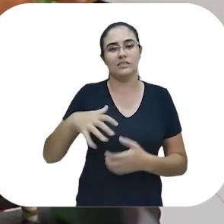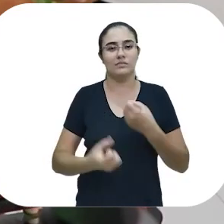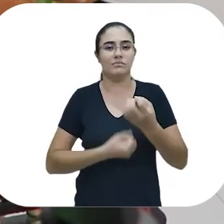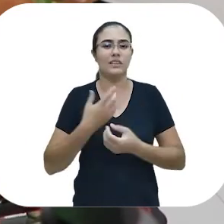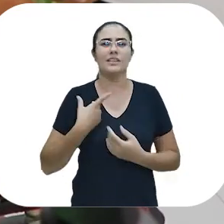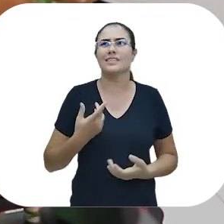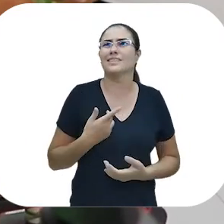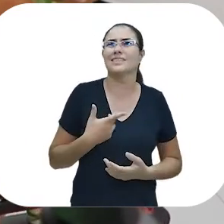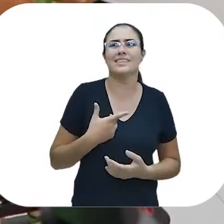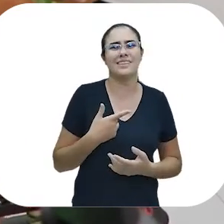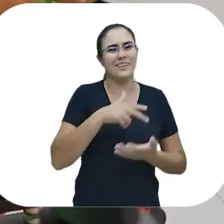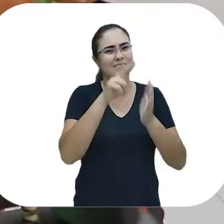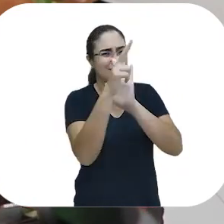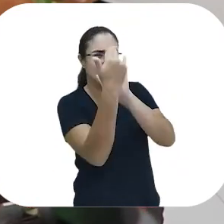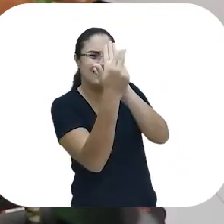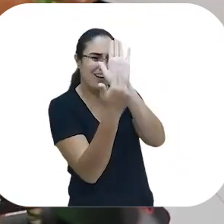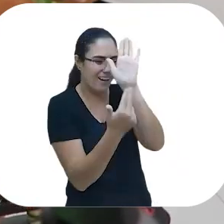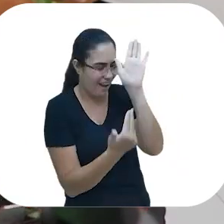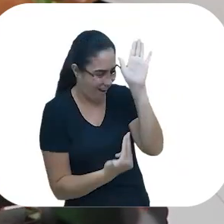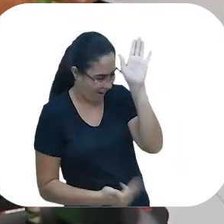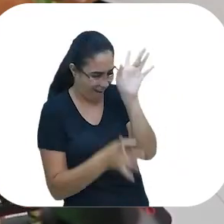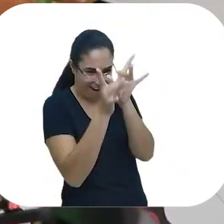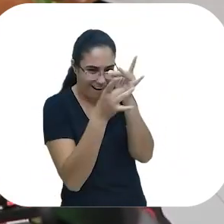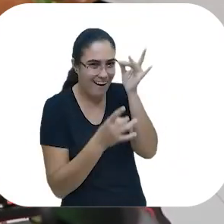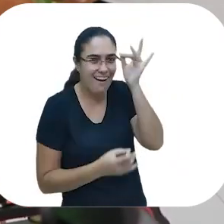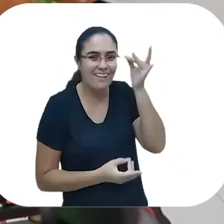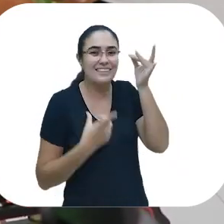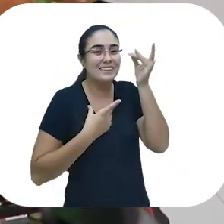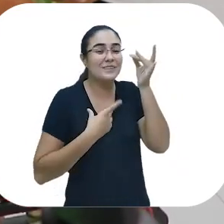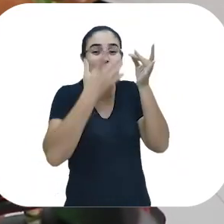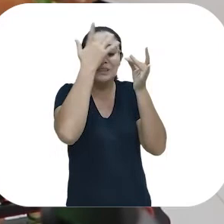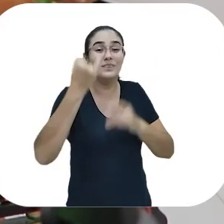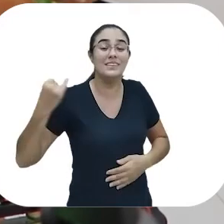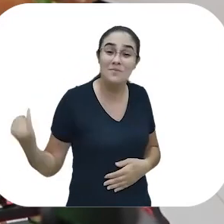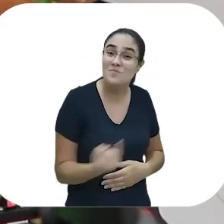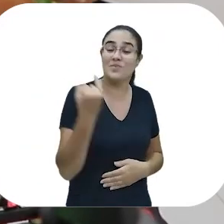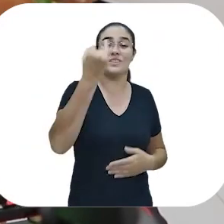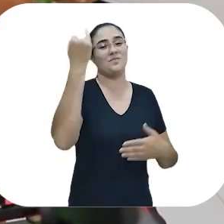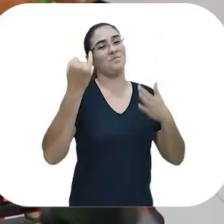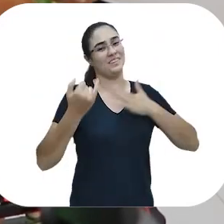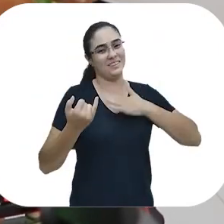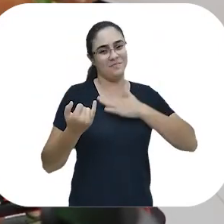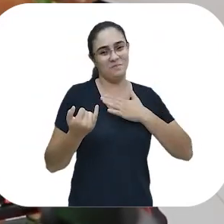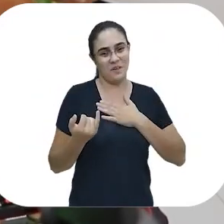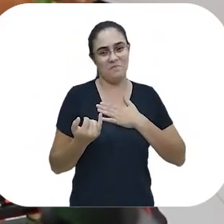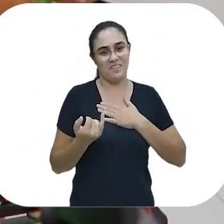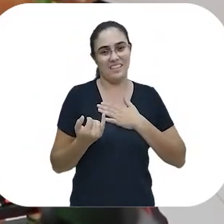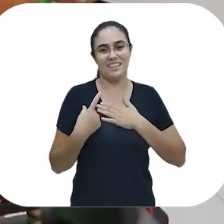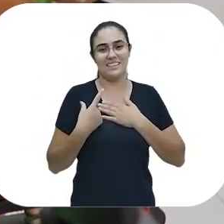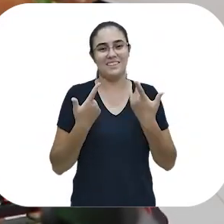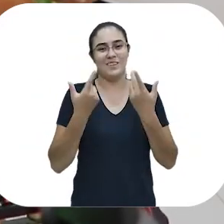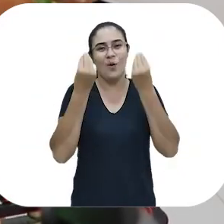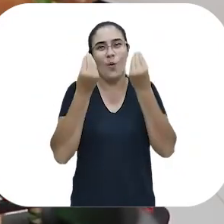uma infinidade assim de nomes e de influências que são tão importantes para mim, tão importantes para minha existência, que não dá